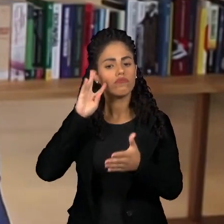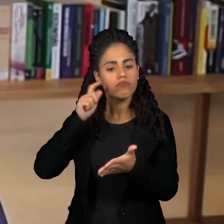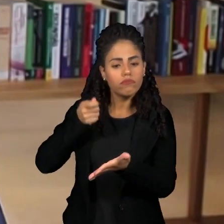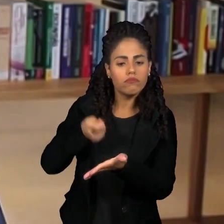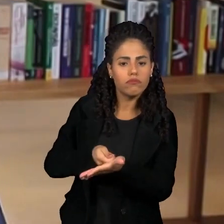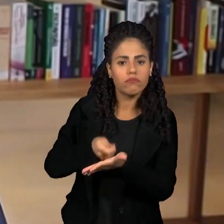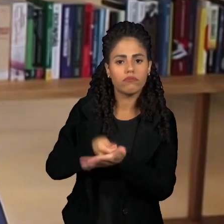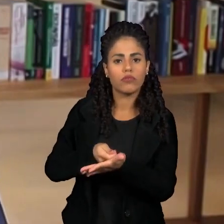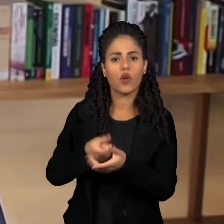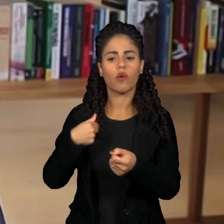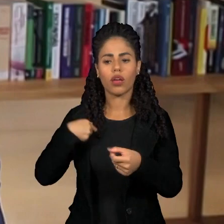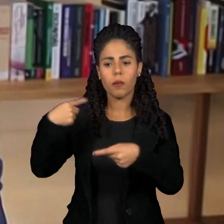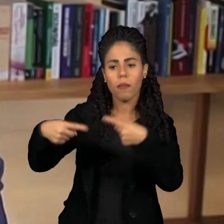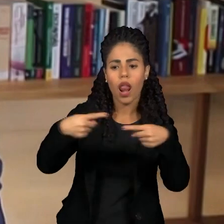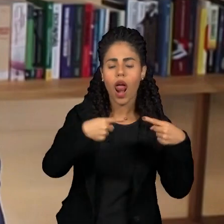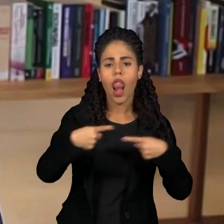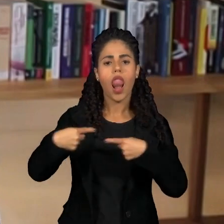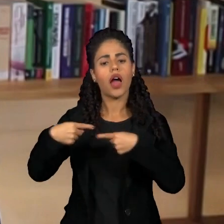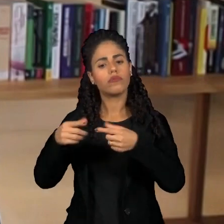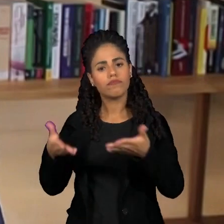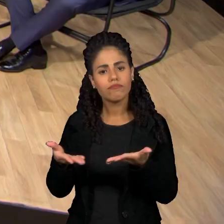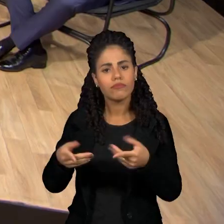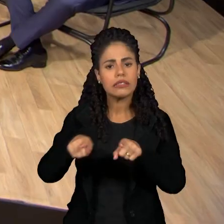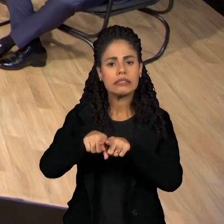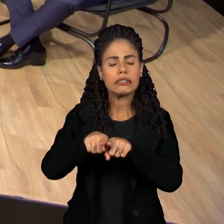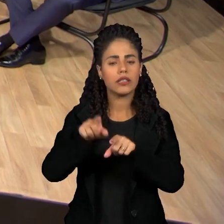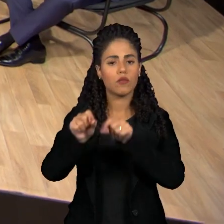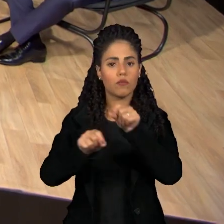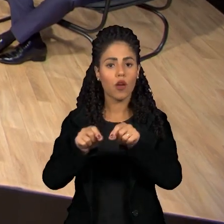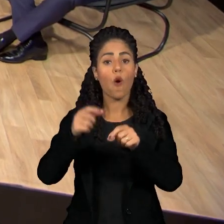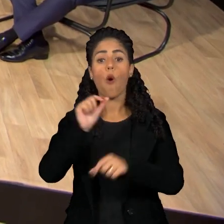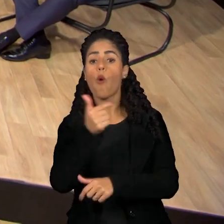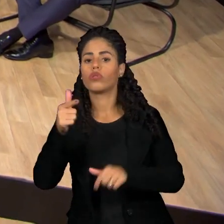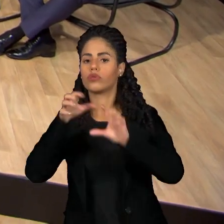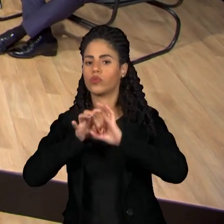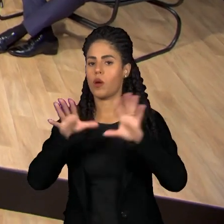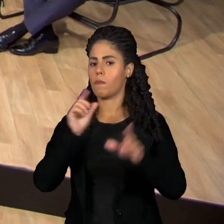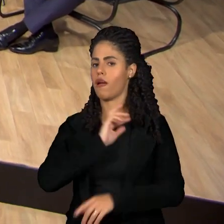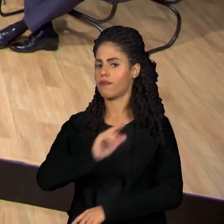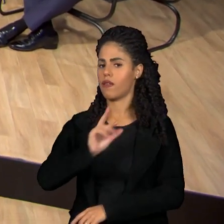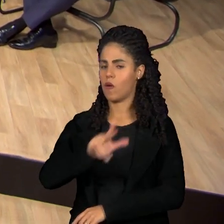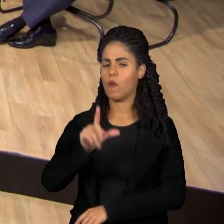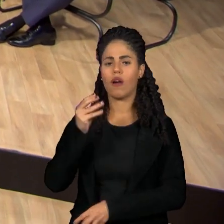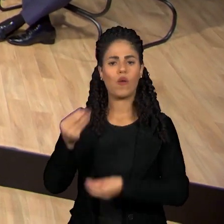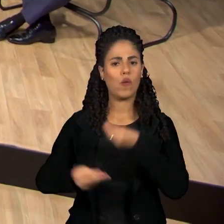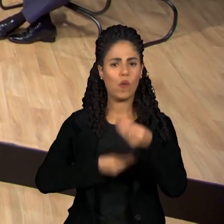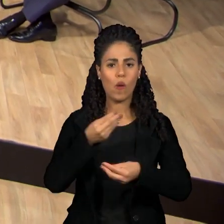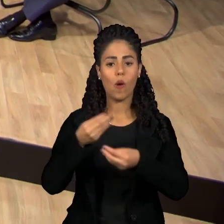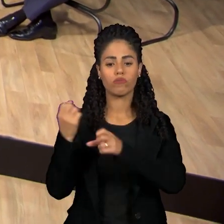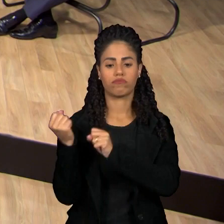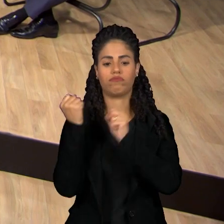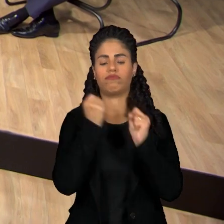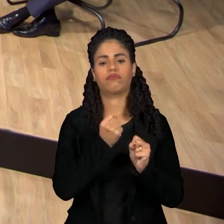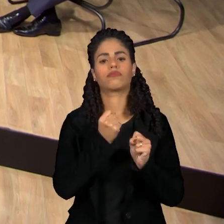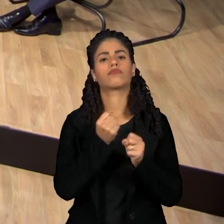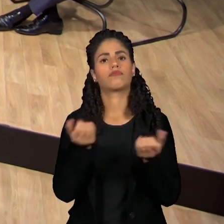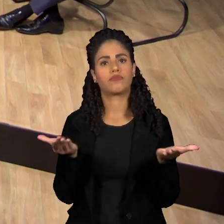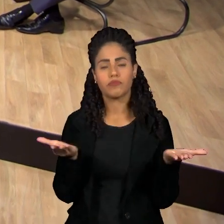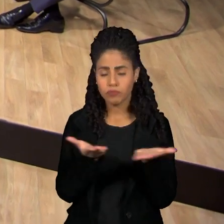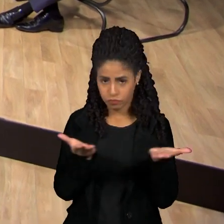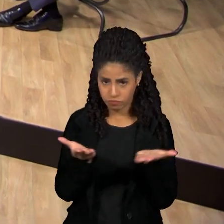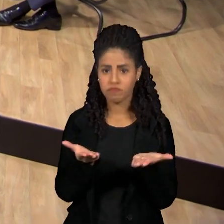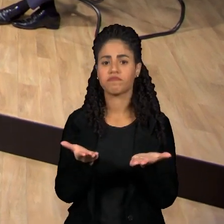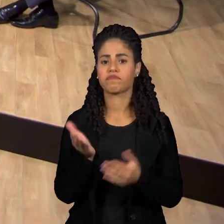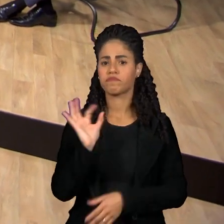mais dialogar com o Congresso, mas outras perdas que não são deliberadas do Executivo, que vão transferindo poder de agenda para o